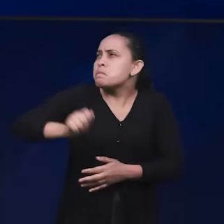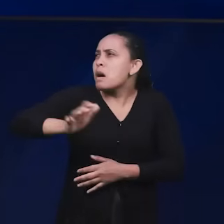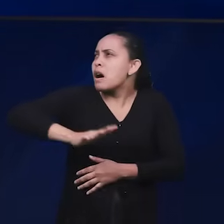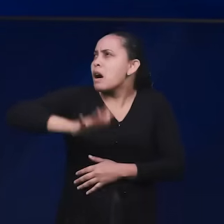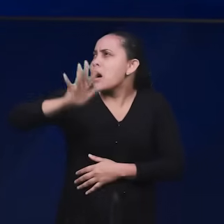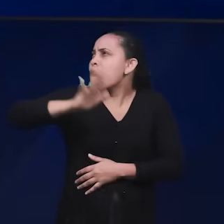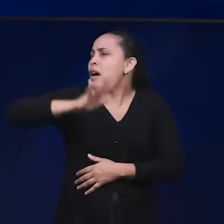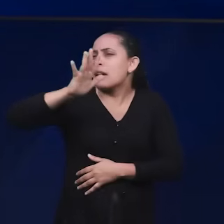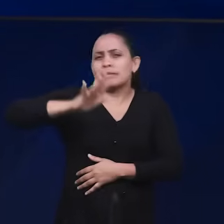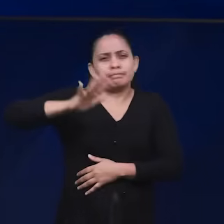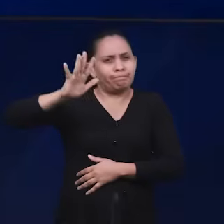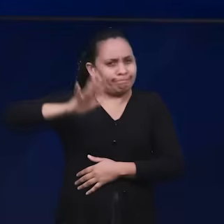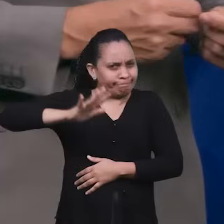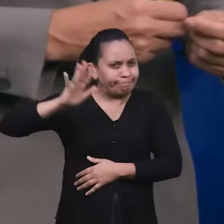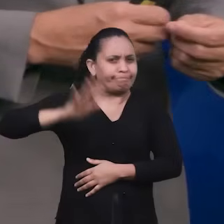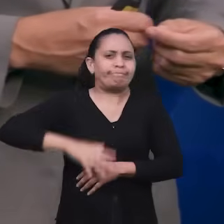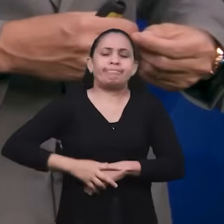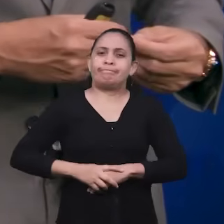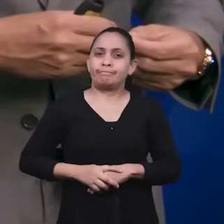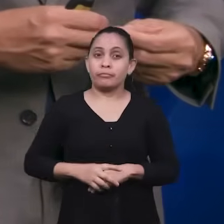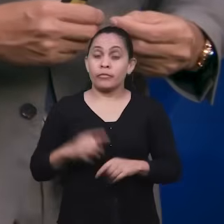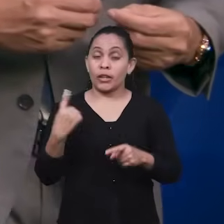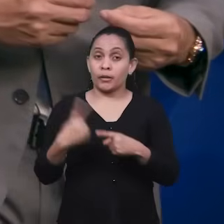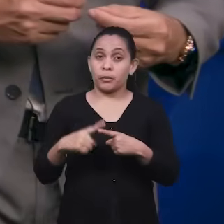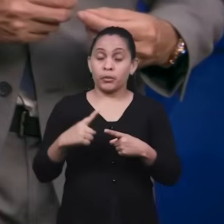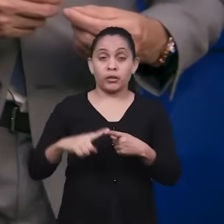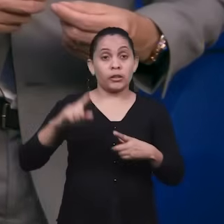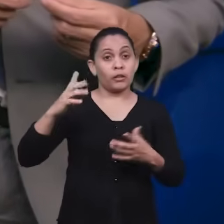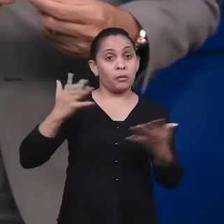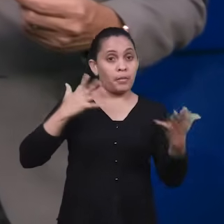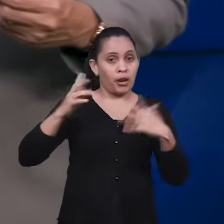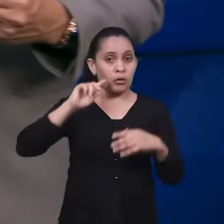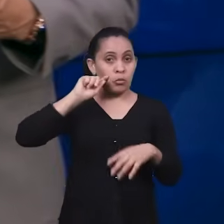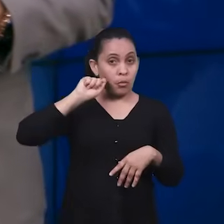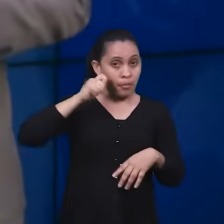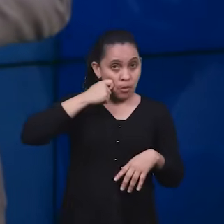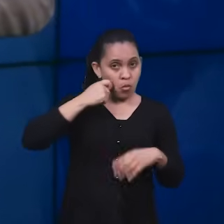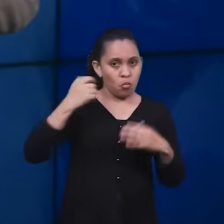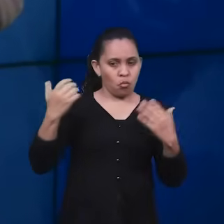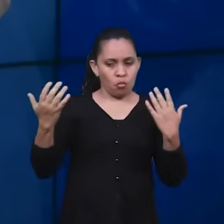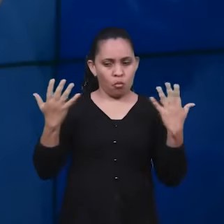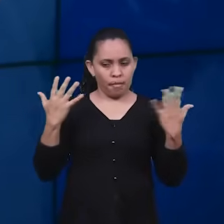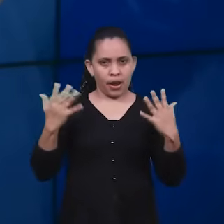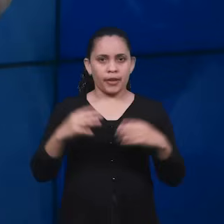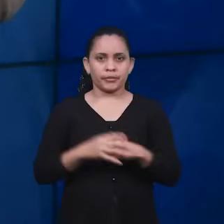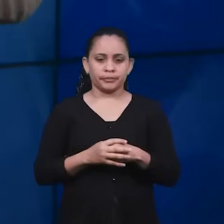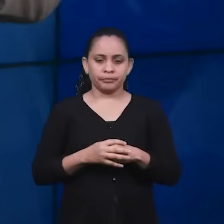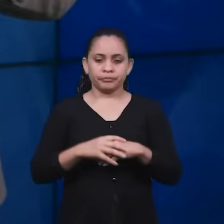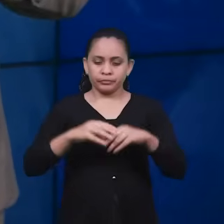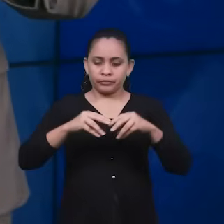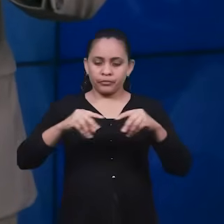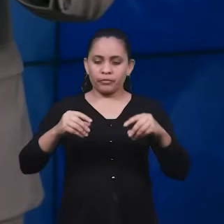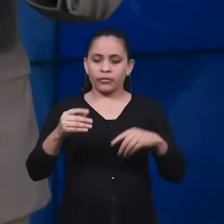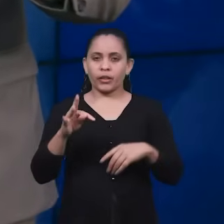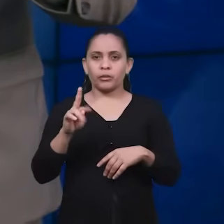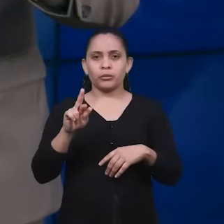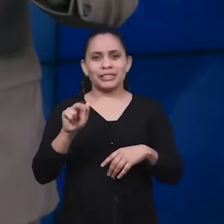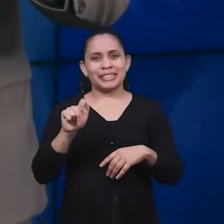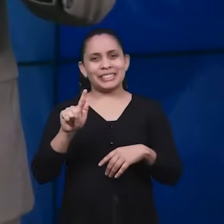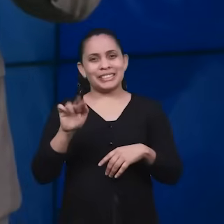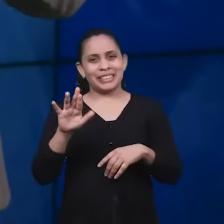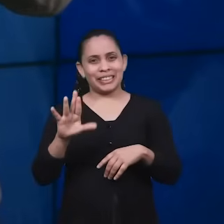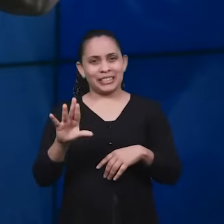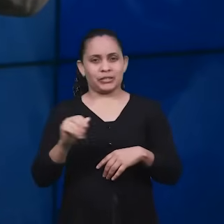Isso não lhe seria barato. Porque o pão, primeiro é o trigo que nasce. Ele nasceu como